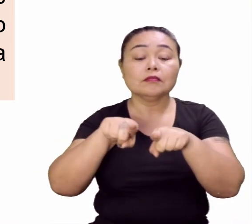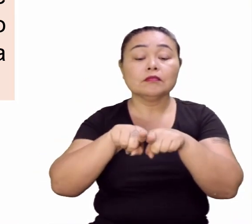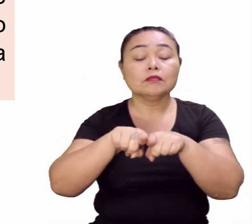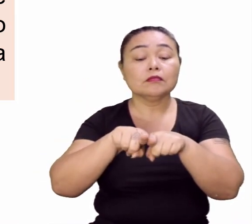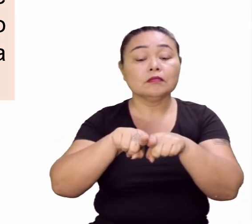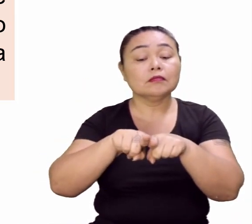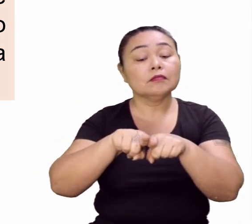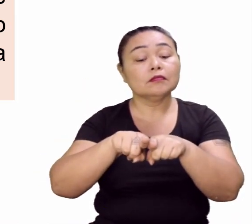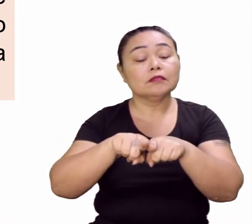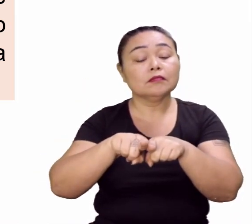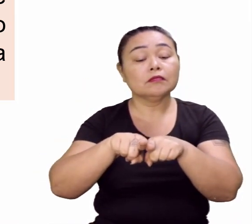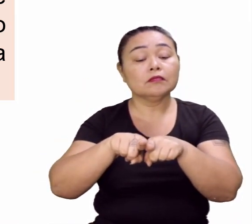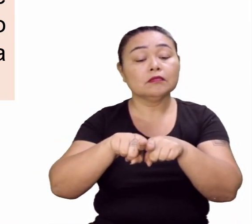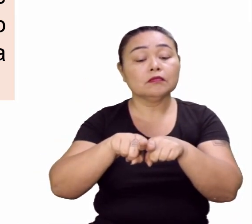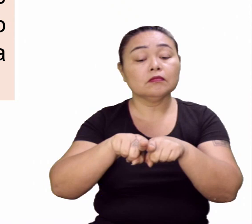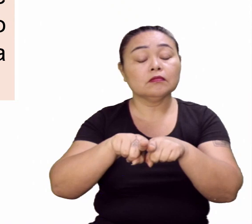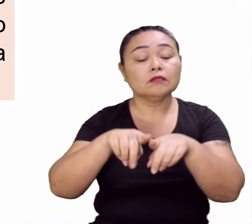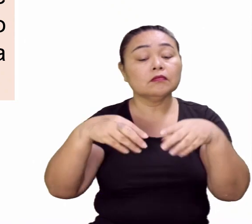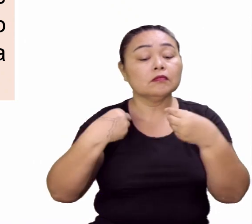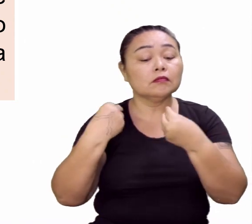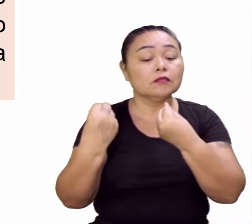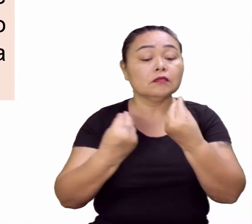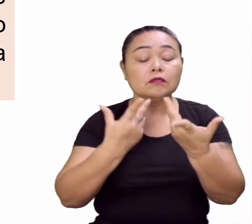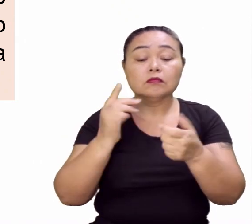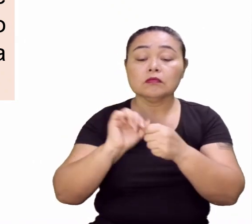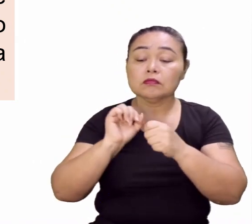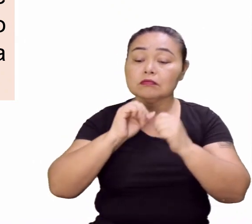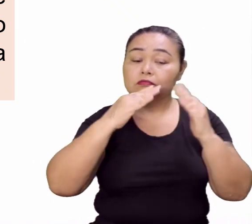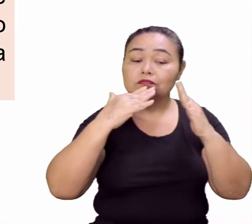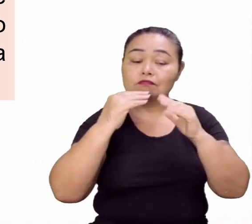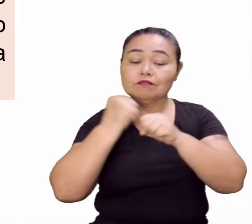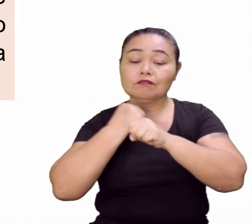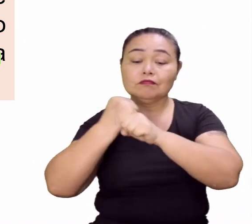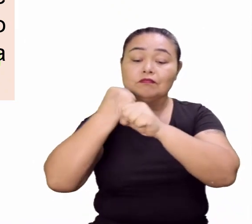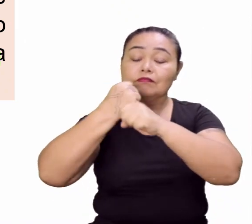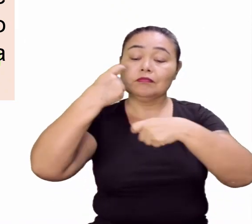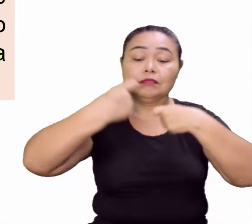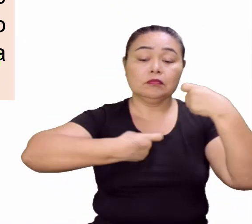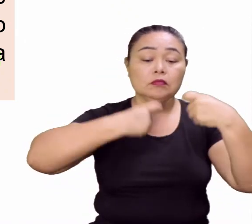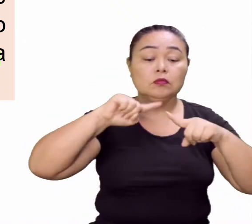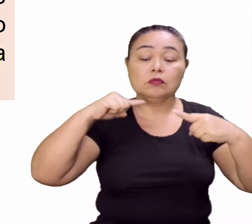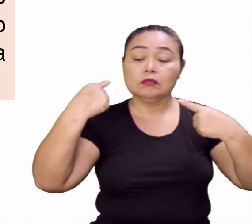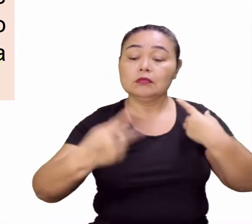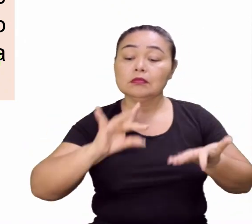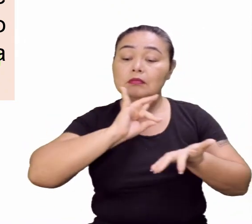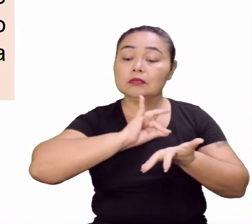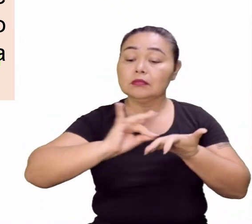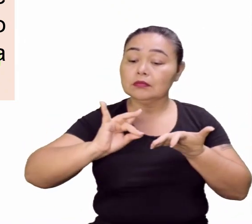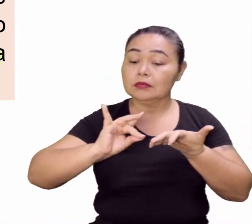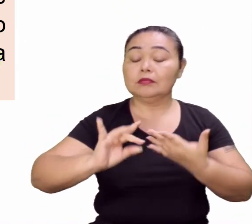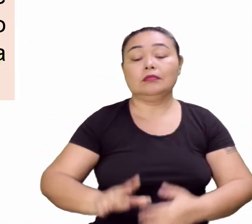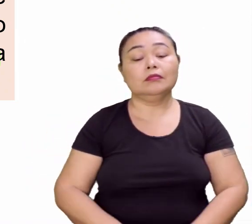ou também como fortificações de guerra contra inimigos.